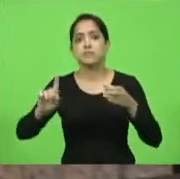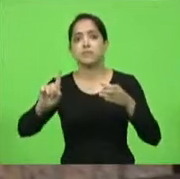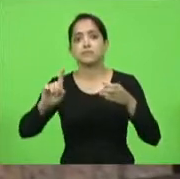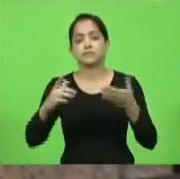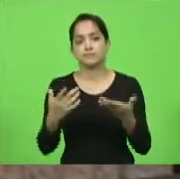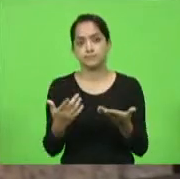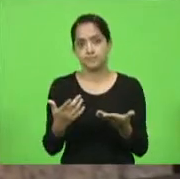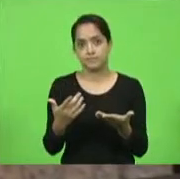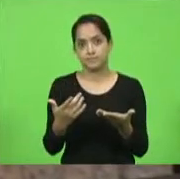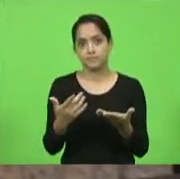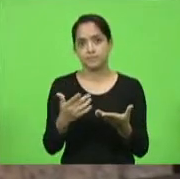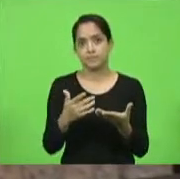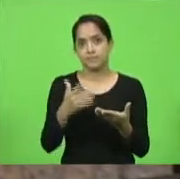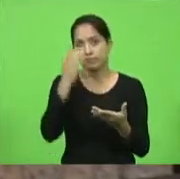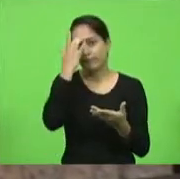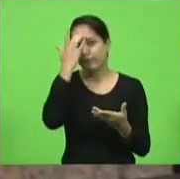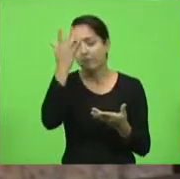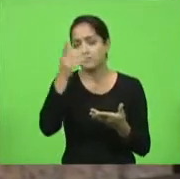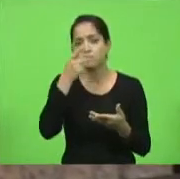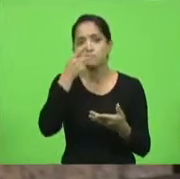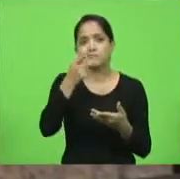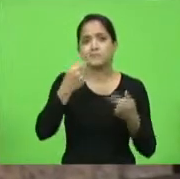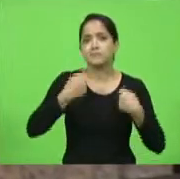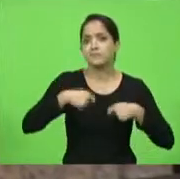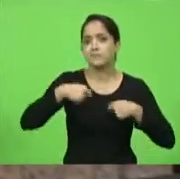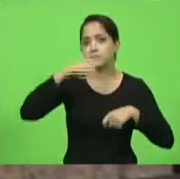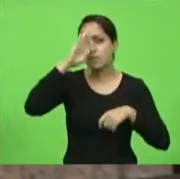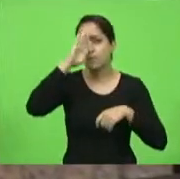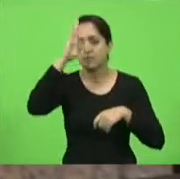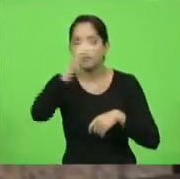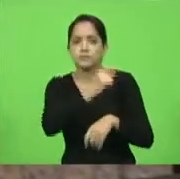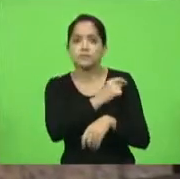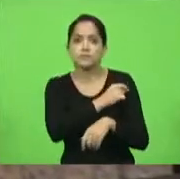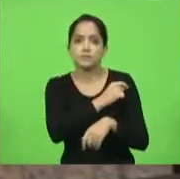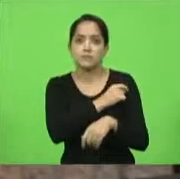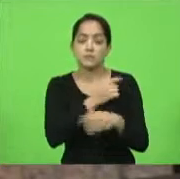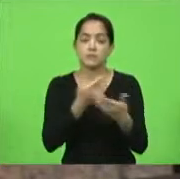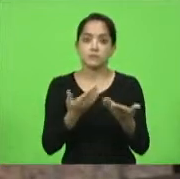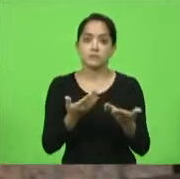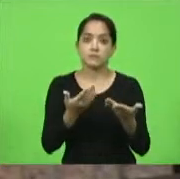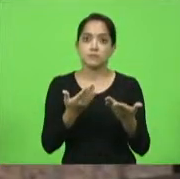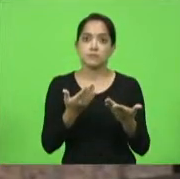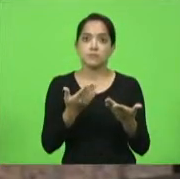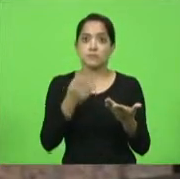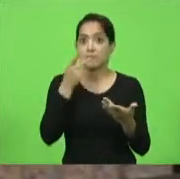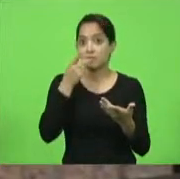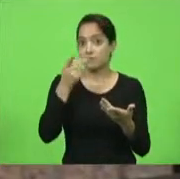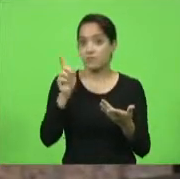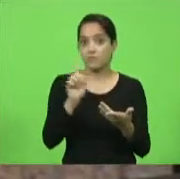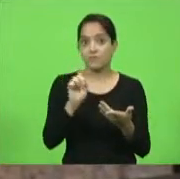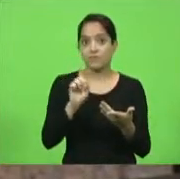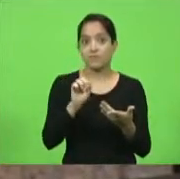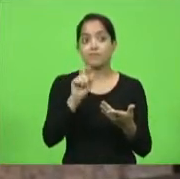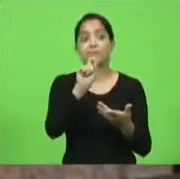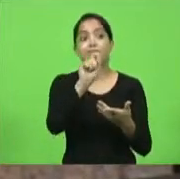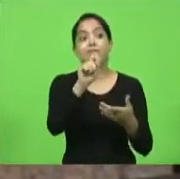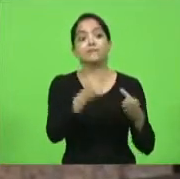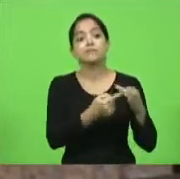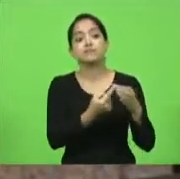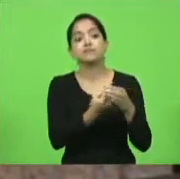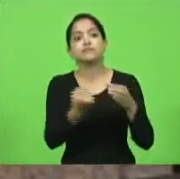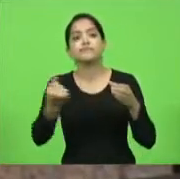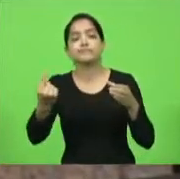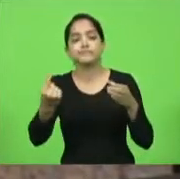Porque é muito fácil dizer, temos que priorizar a vacinação aqui e não falar quem que eles querem que tirem.